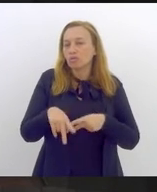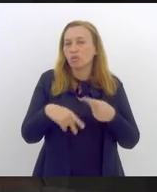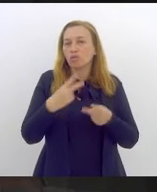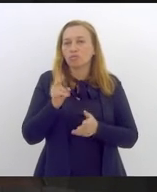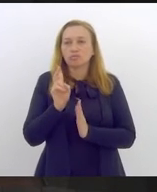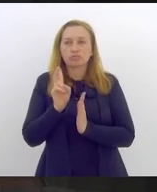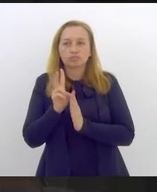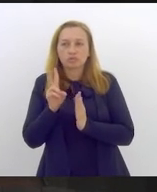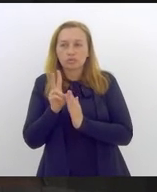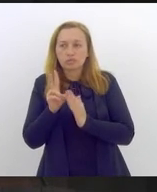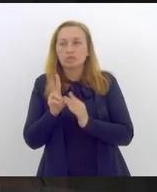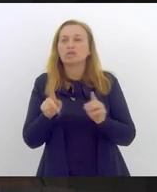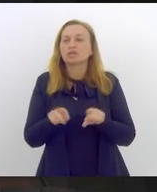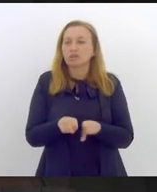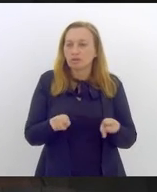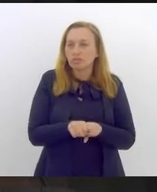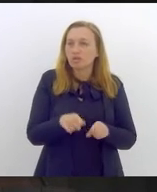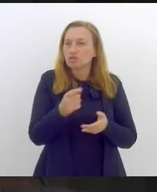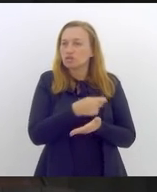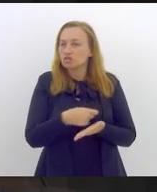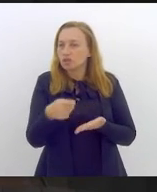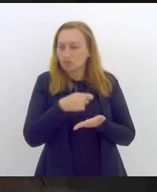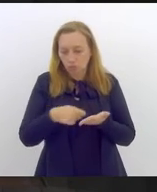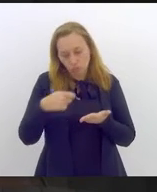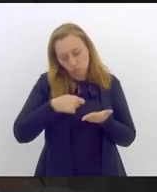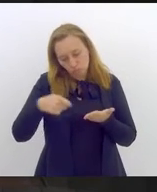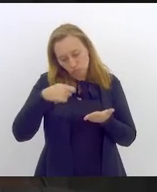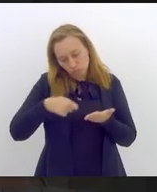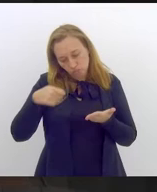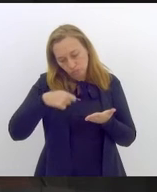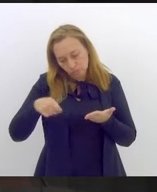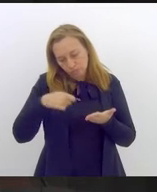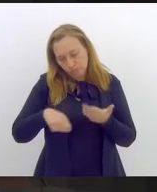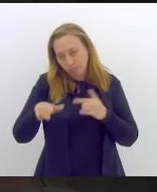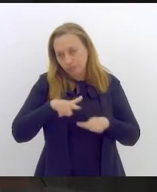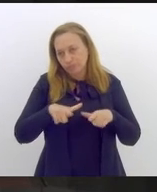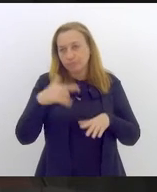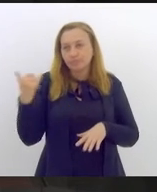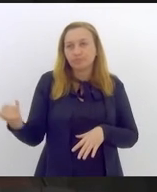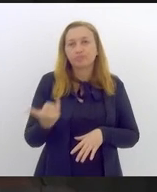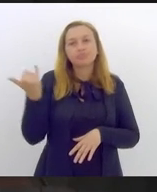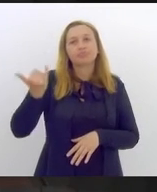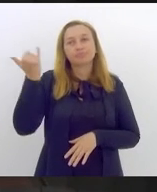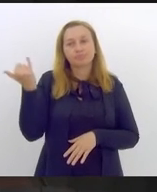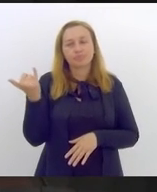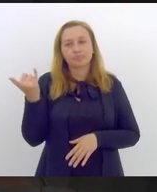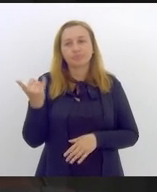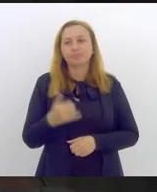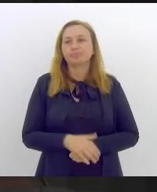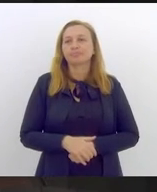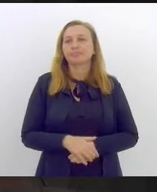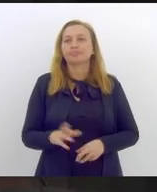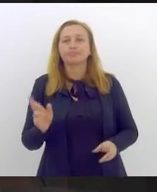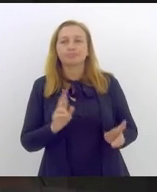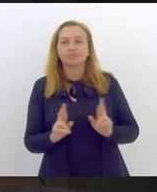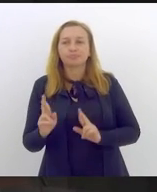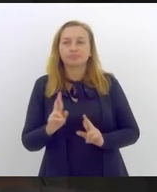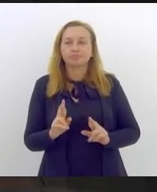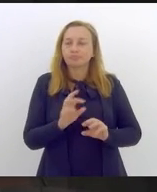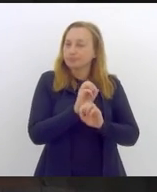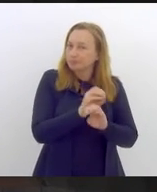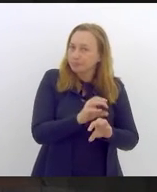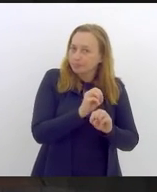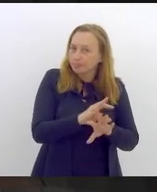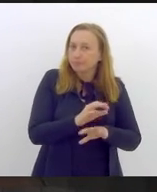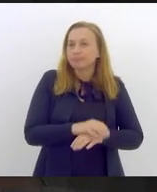e ao mesmo tempo também escreveu trabalhos importantes a respeito da Educação